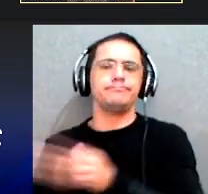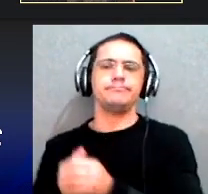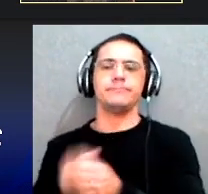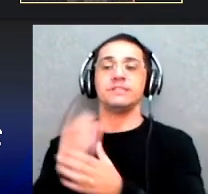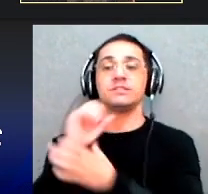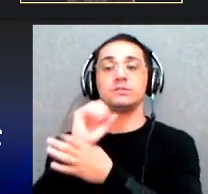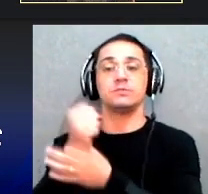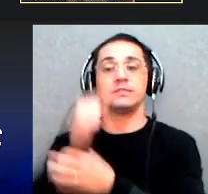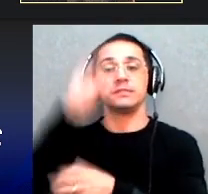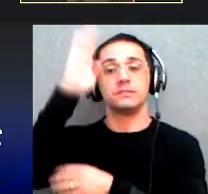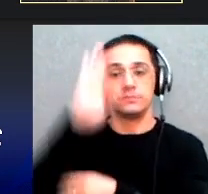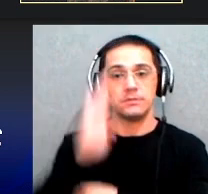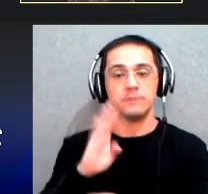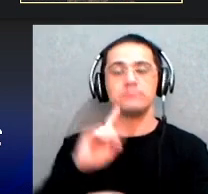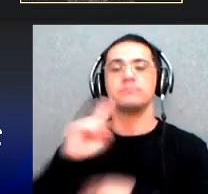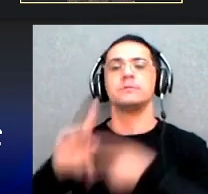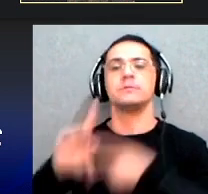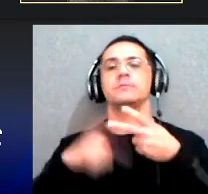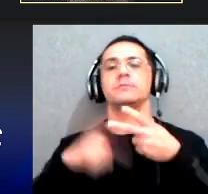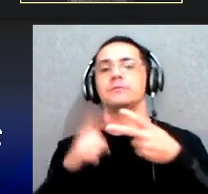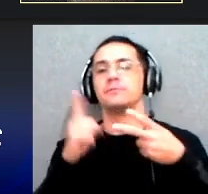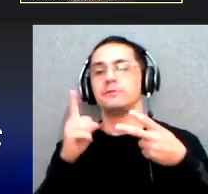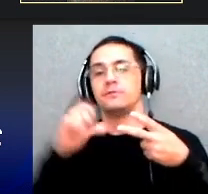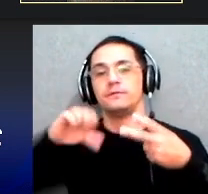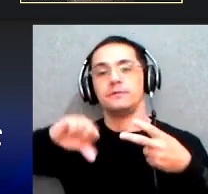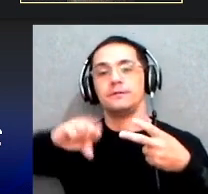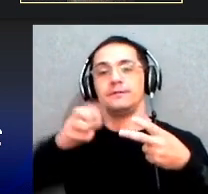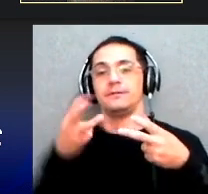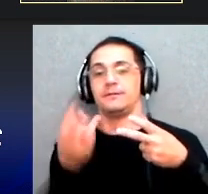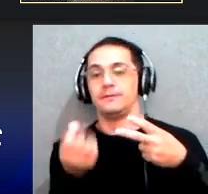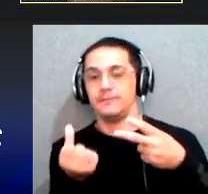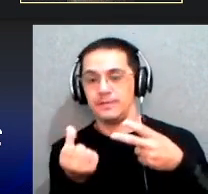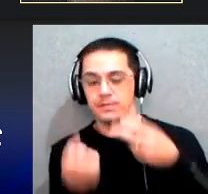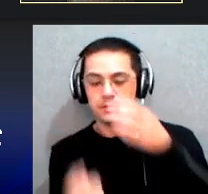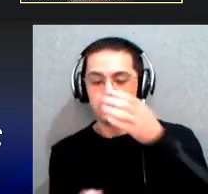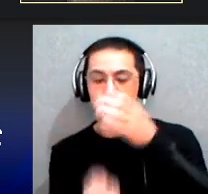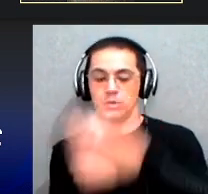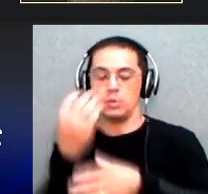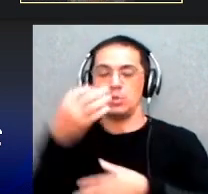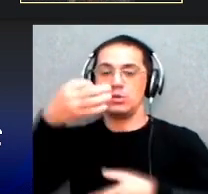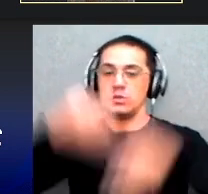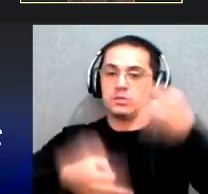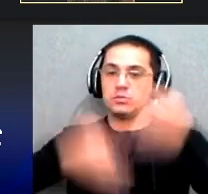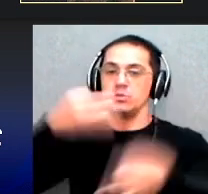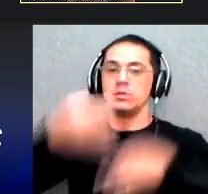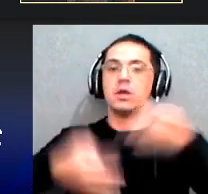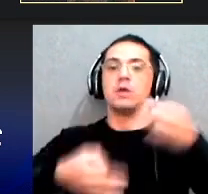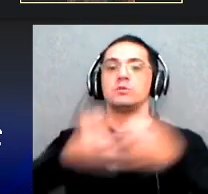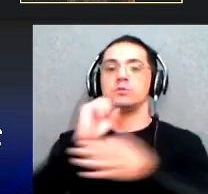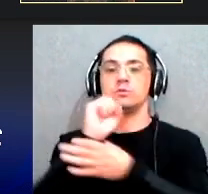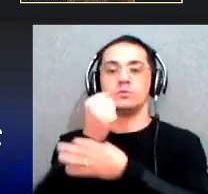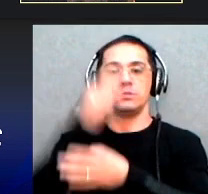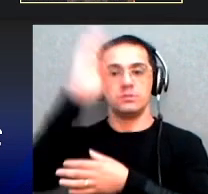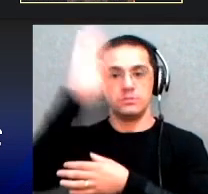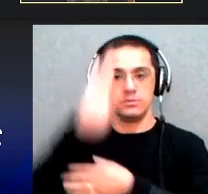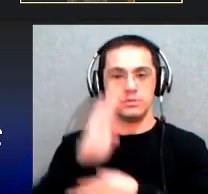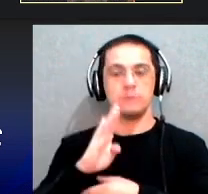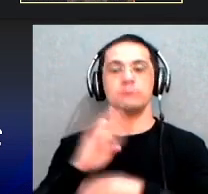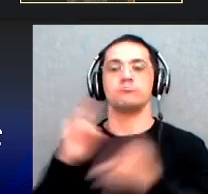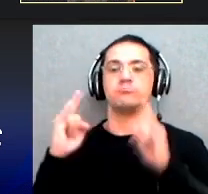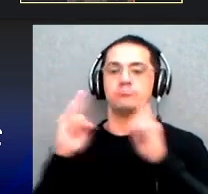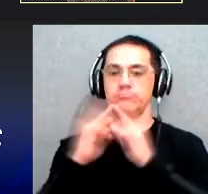em 1936, a criação de um Tribunal de Segurança Nacional, órgão do judiciário, à